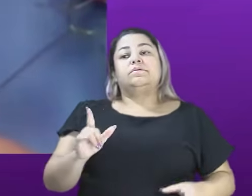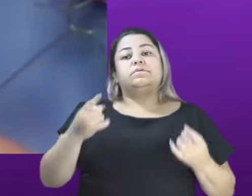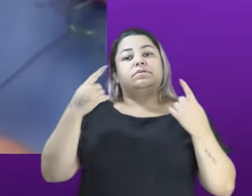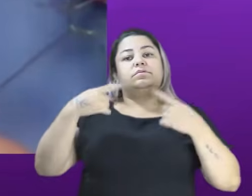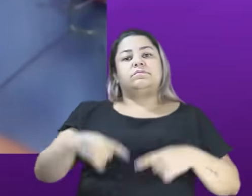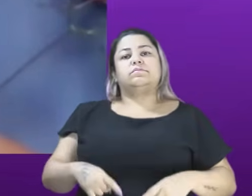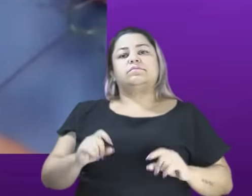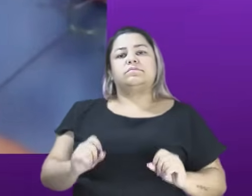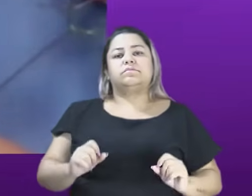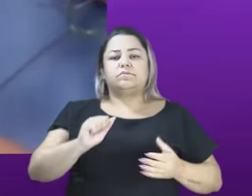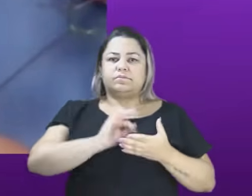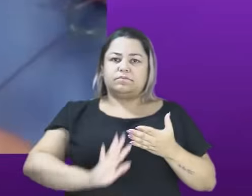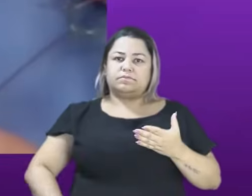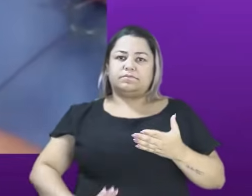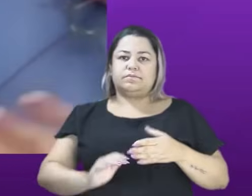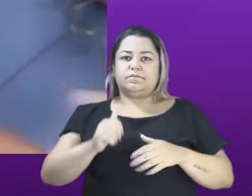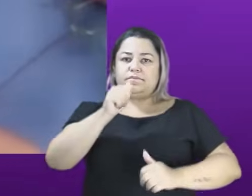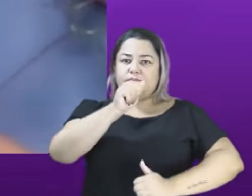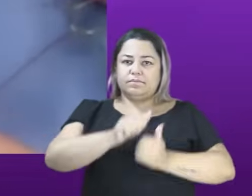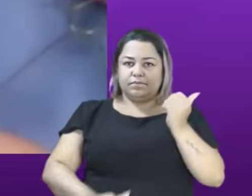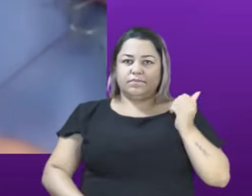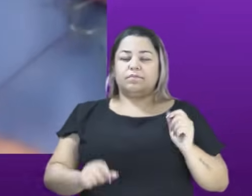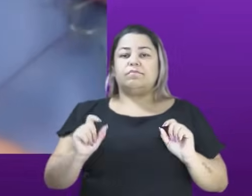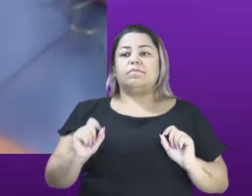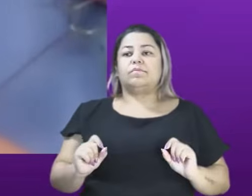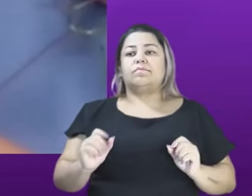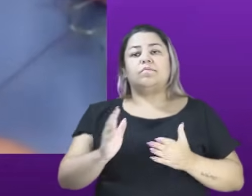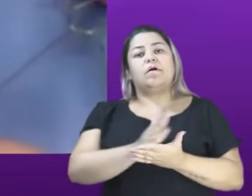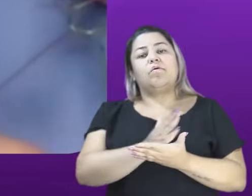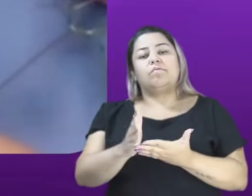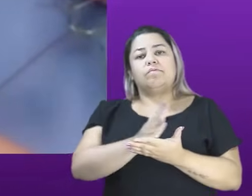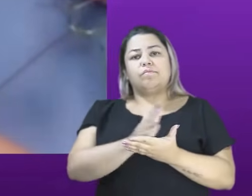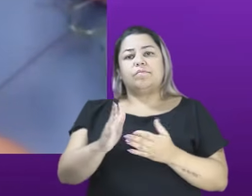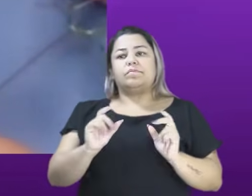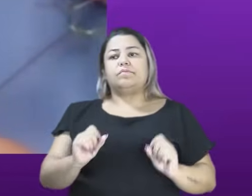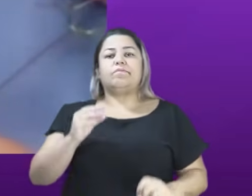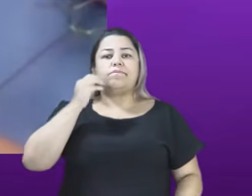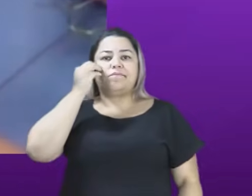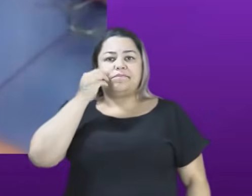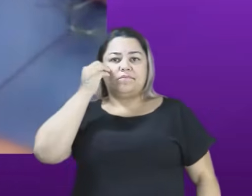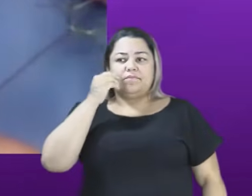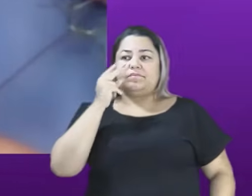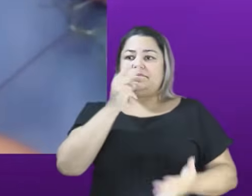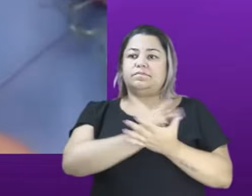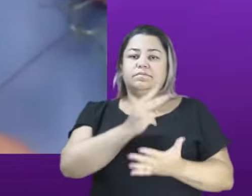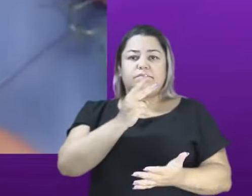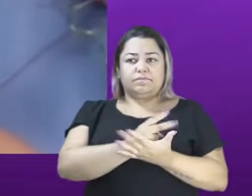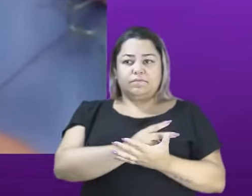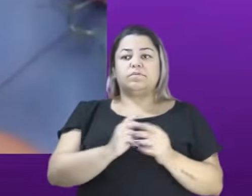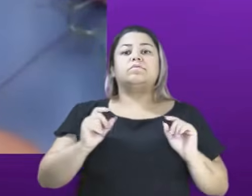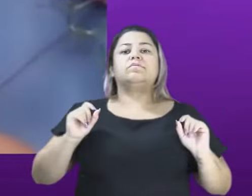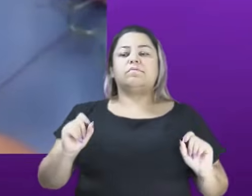discussão sobre a atividade, o esporte, trazendo aqui, né, algumas experiências mesmo contra-hegemônicas